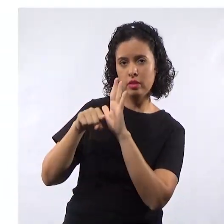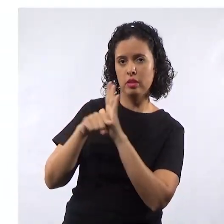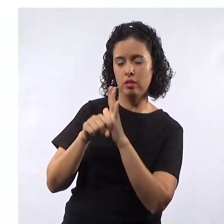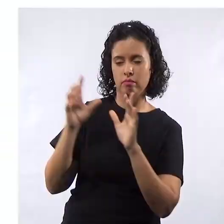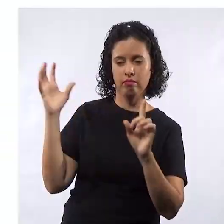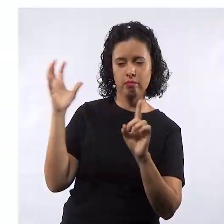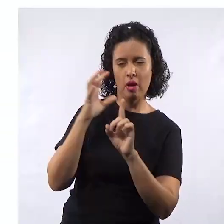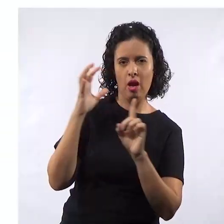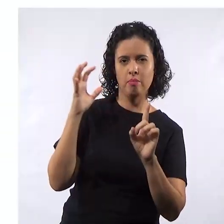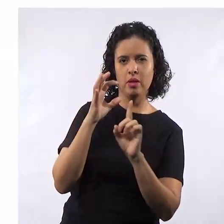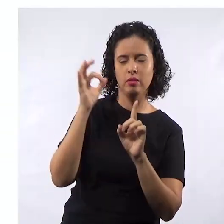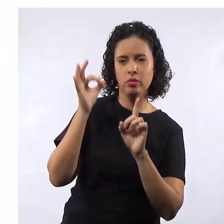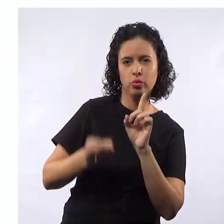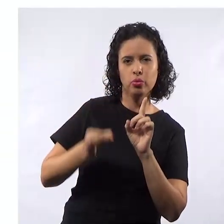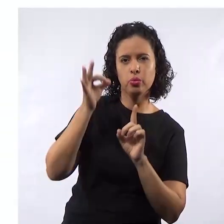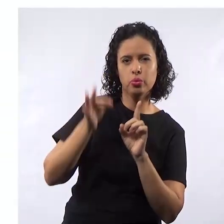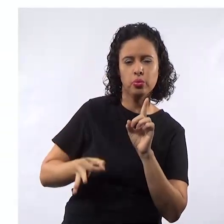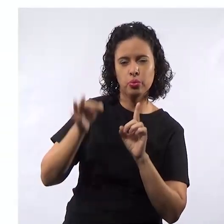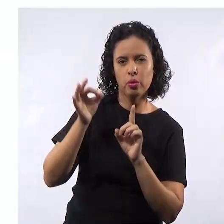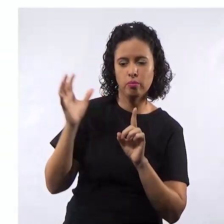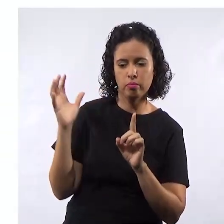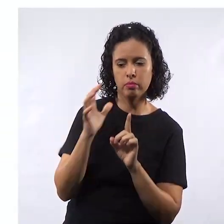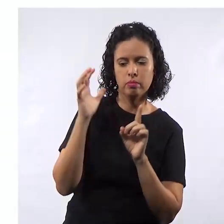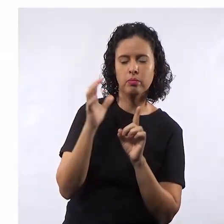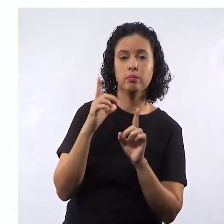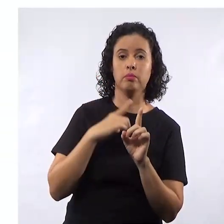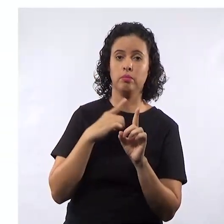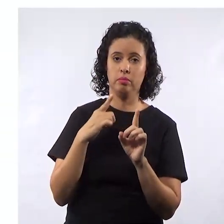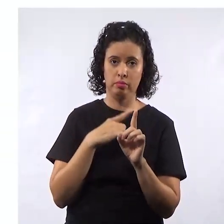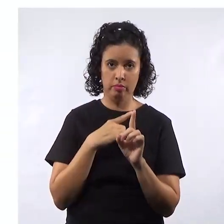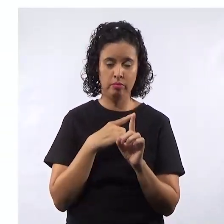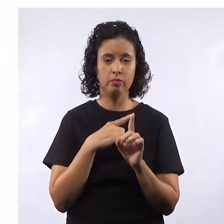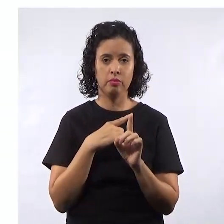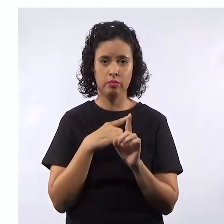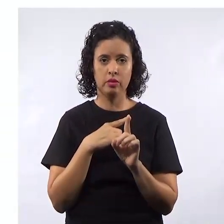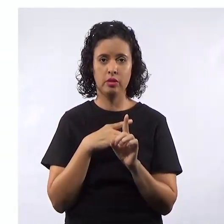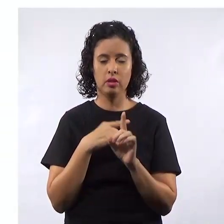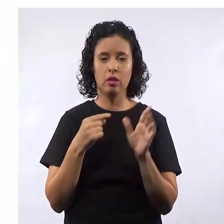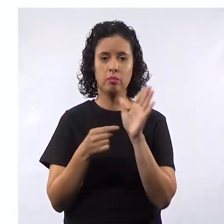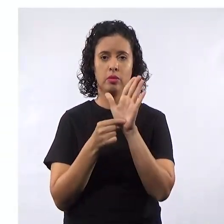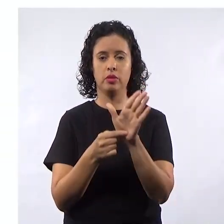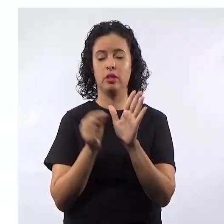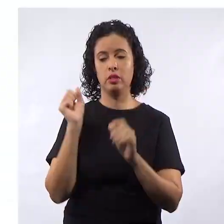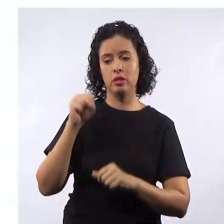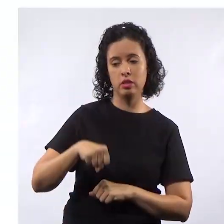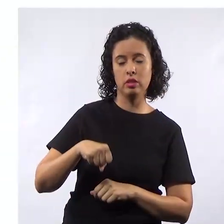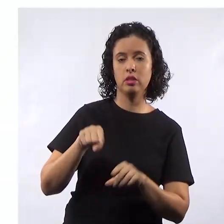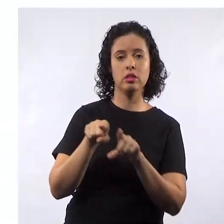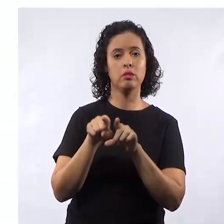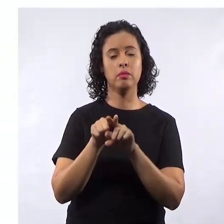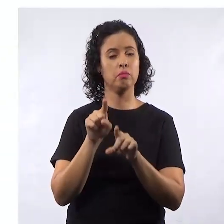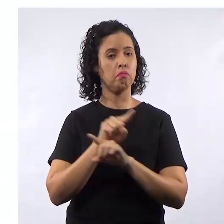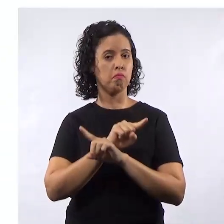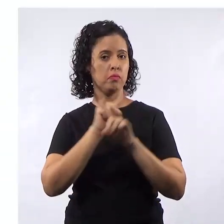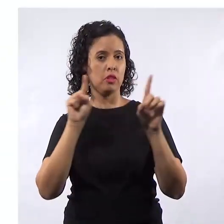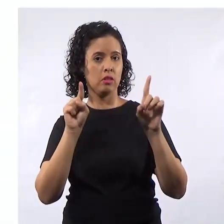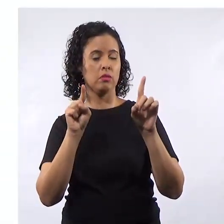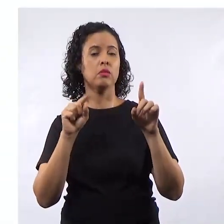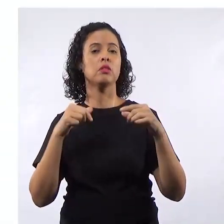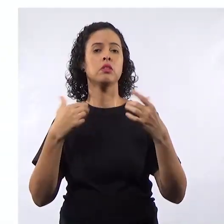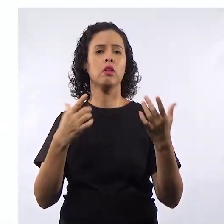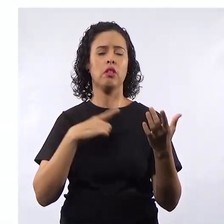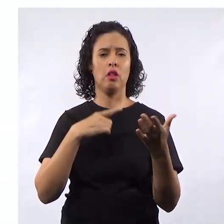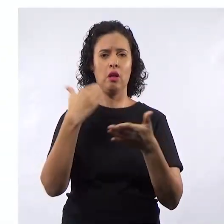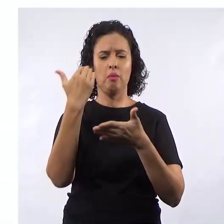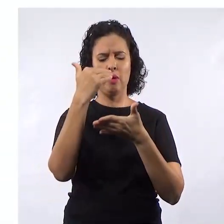quiser com essas jurisprudências, né? Tanto para demonstrar para ele que sim, como para não. Então, de tanto ter